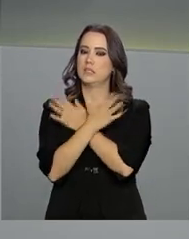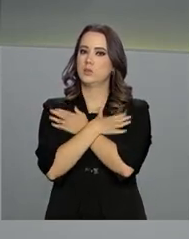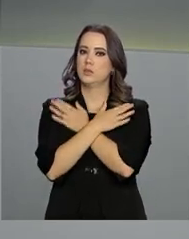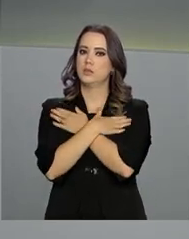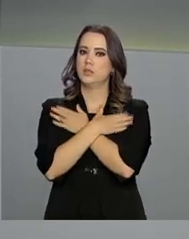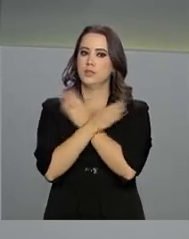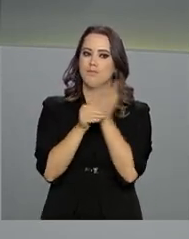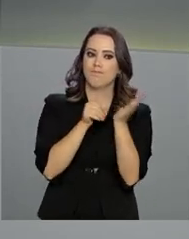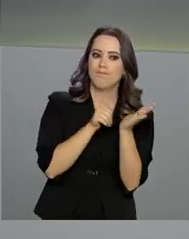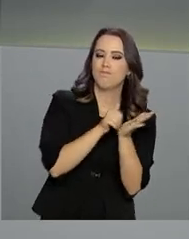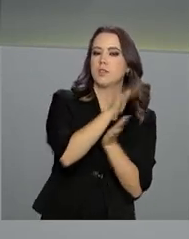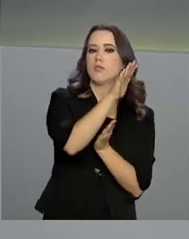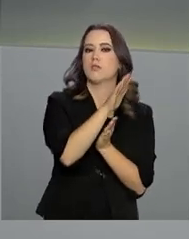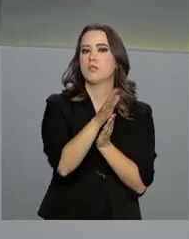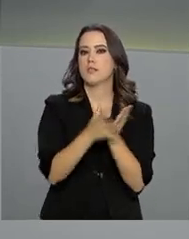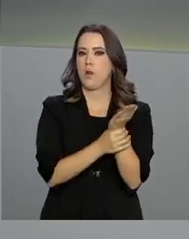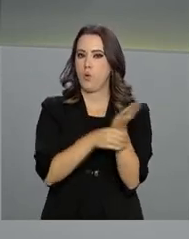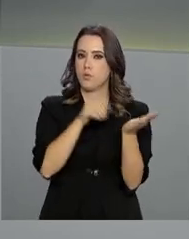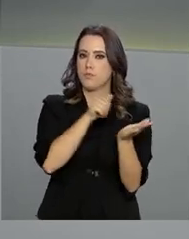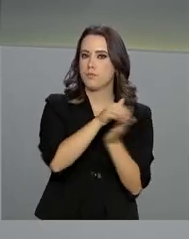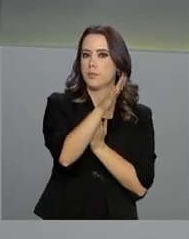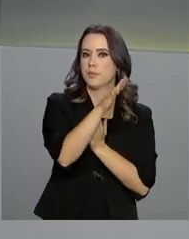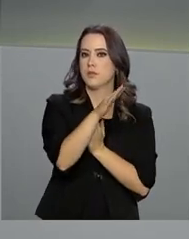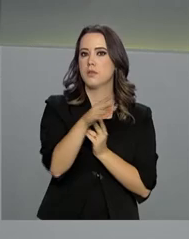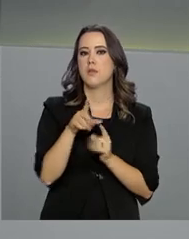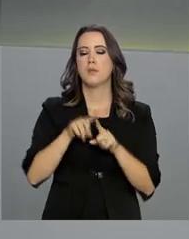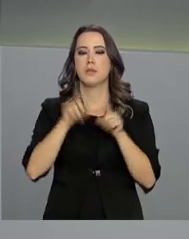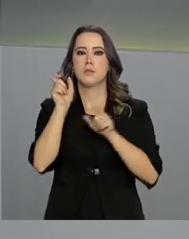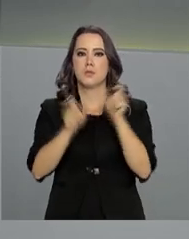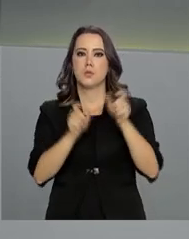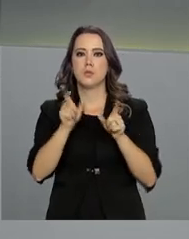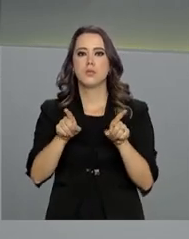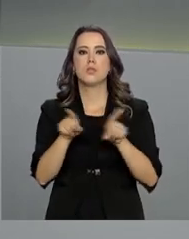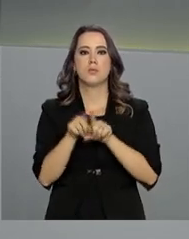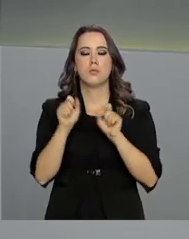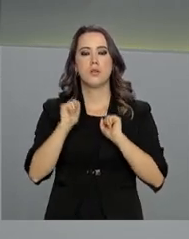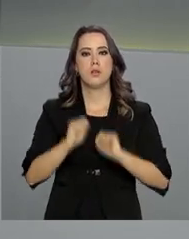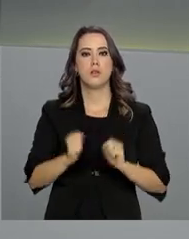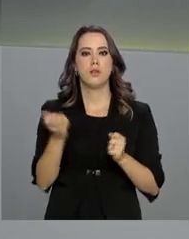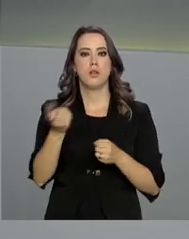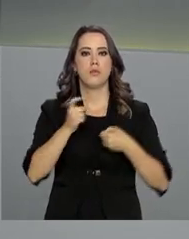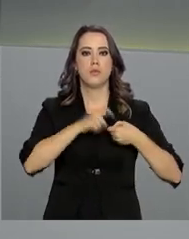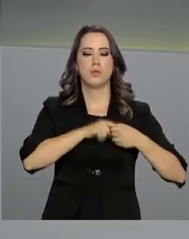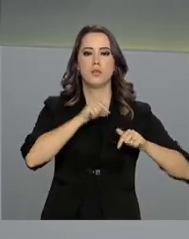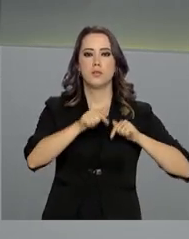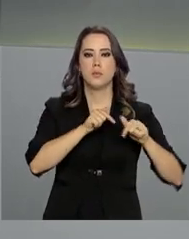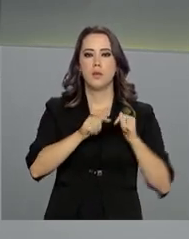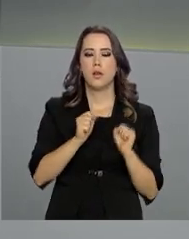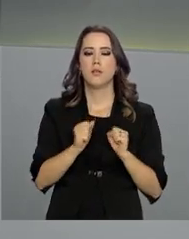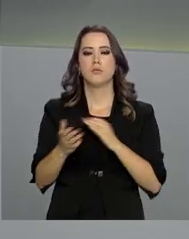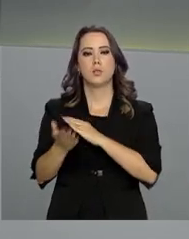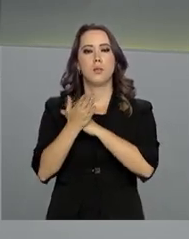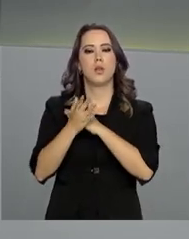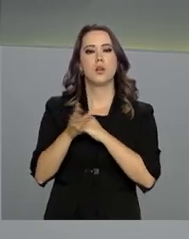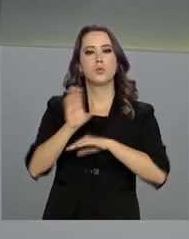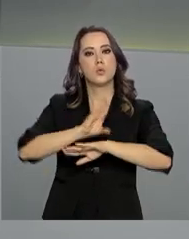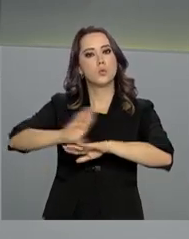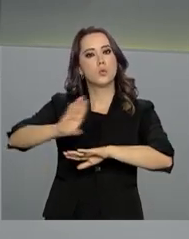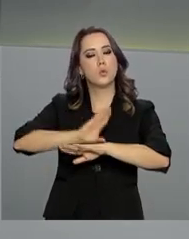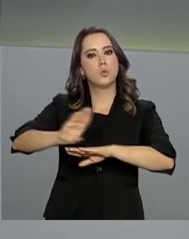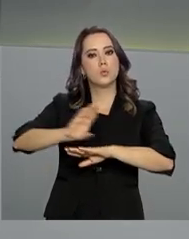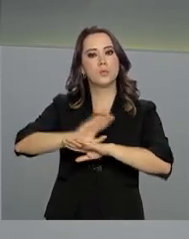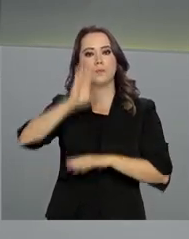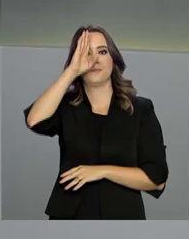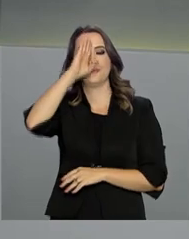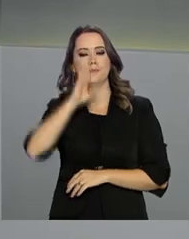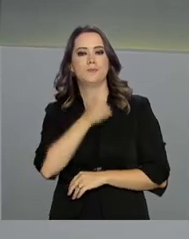e além da ajuda financeira quem necessita se recolocar no mercado de trabalho conta também com cursos oferecidos